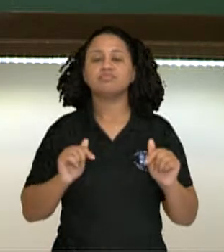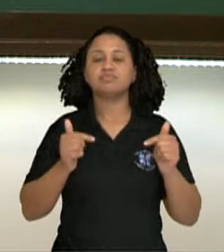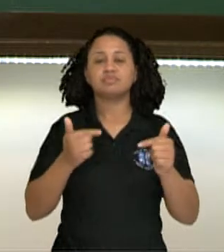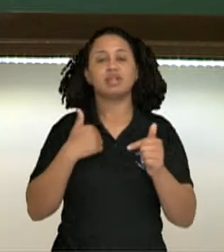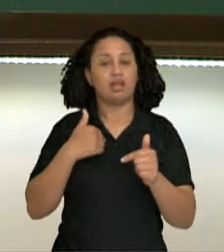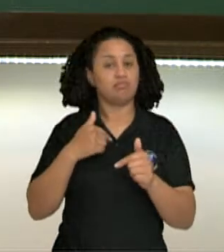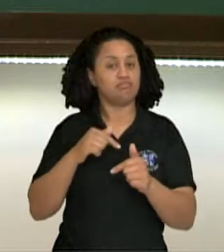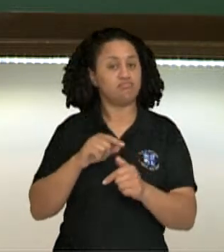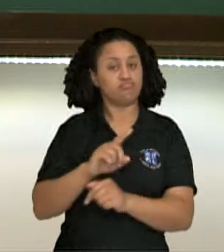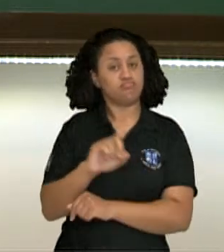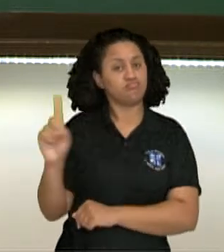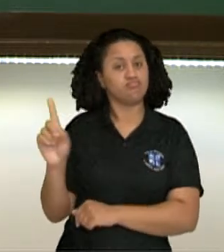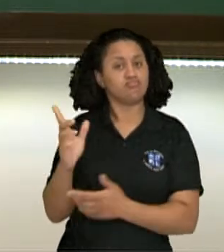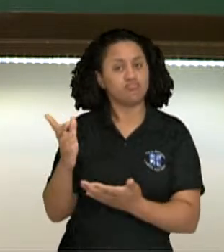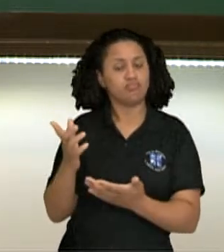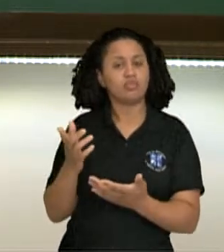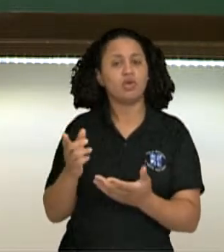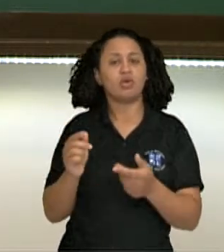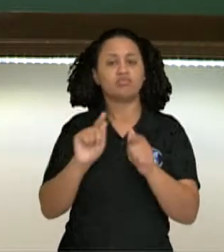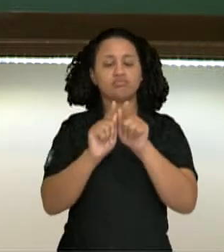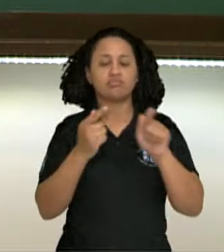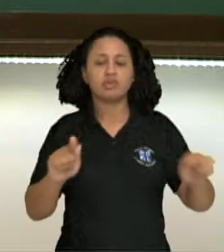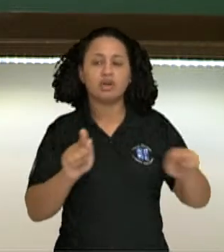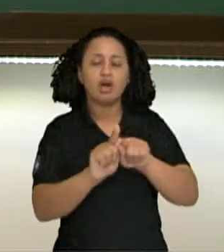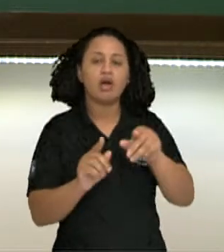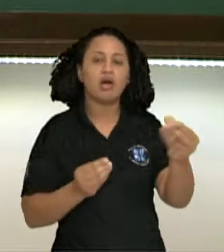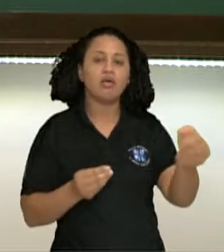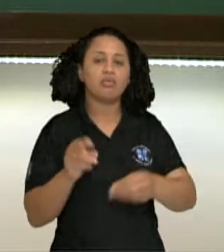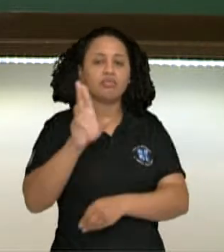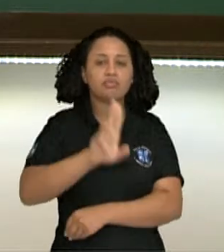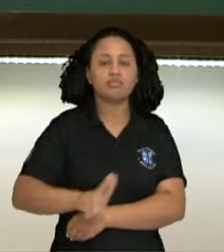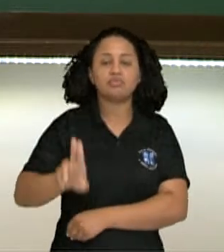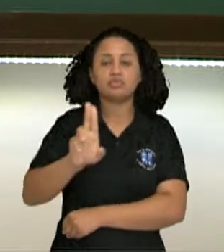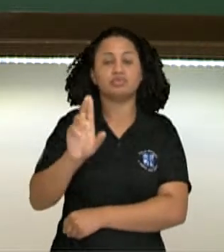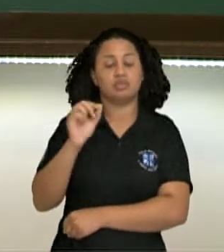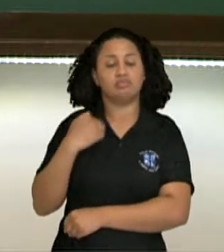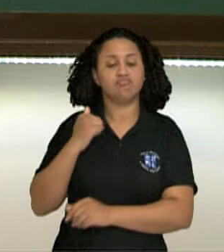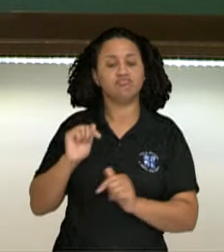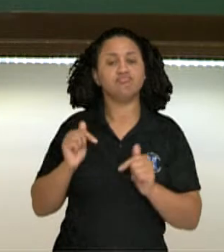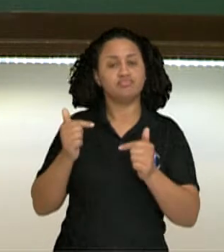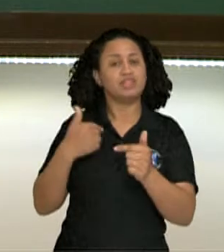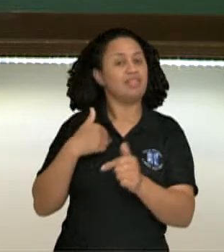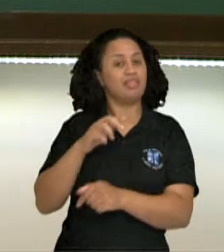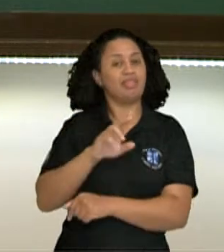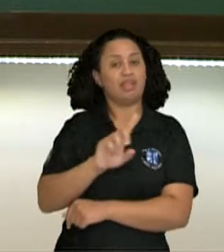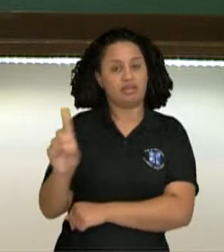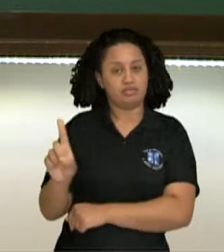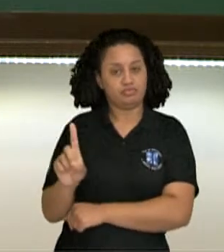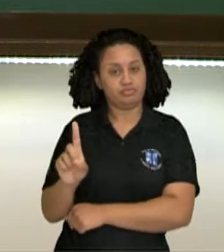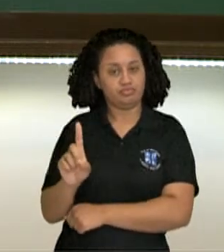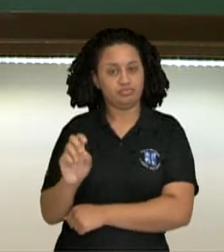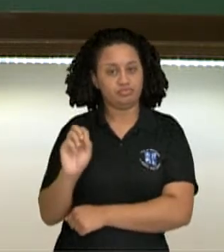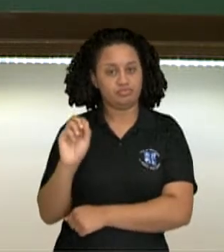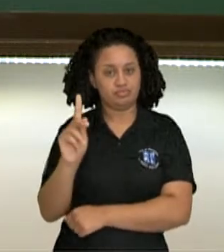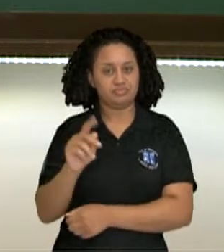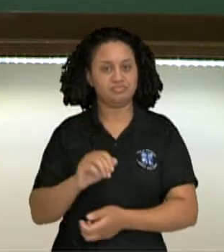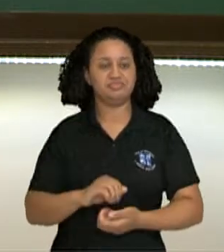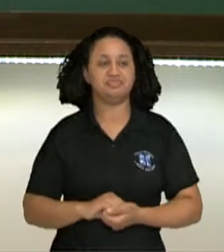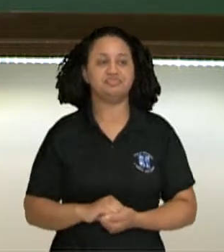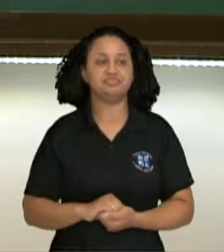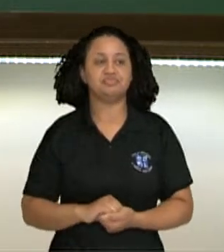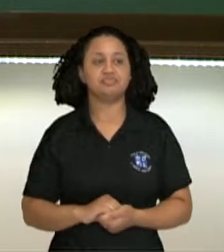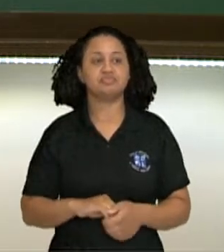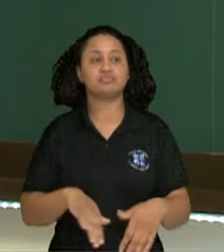gente vai estudar hoje em gramática como utilizar o imperativo negativo. Bien? Então